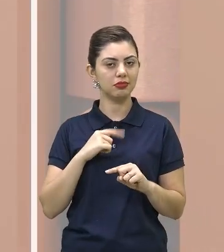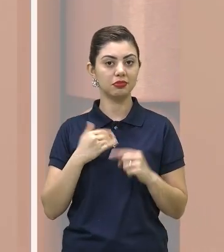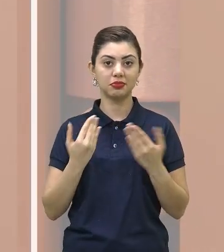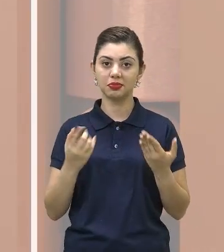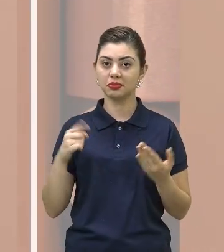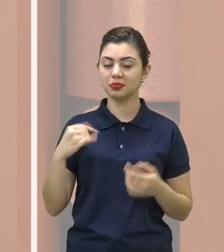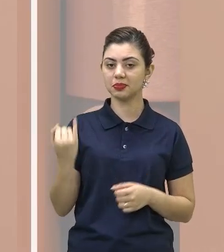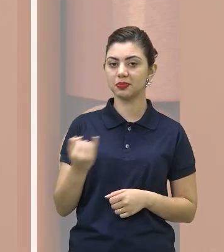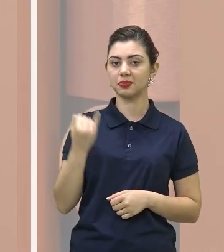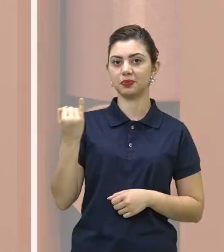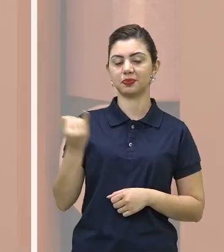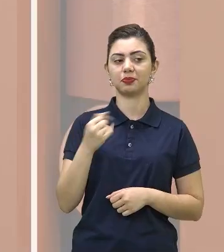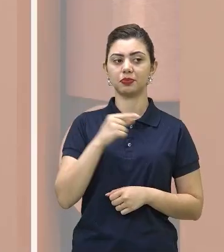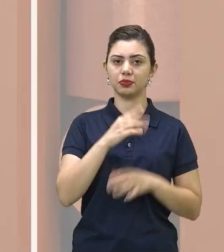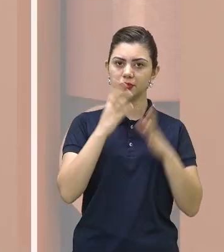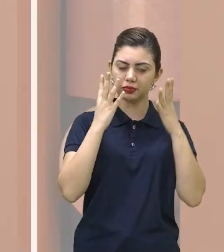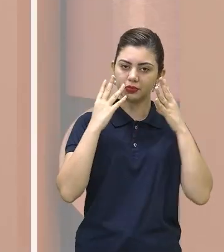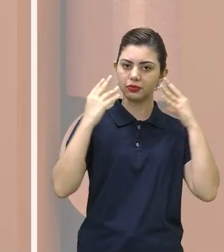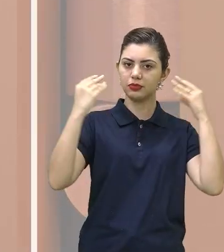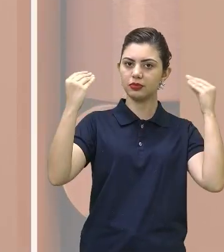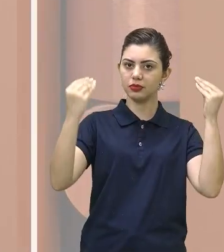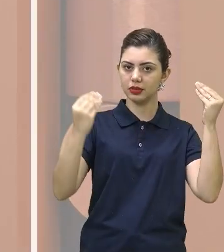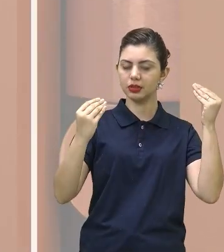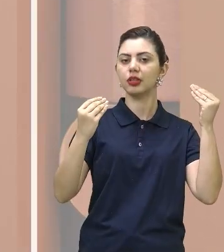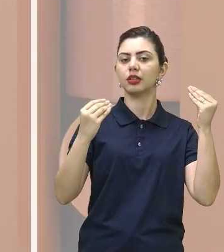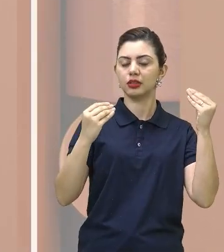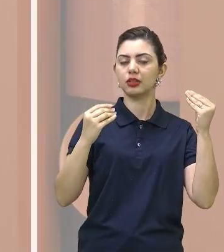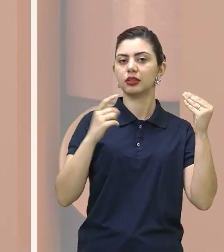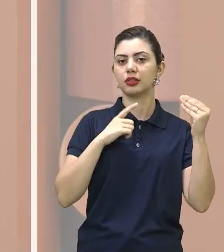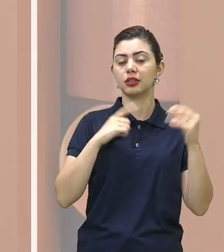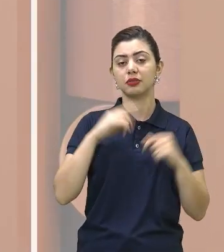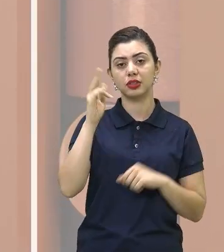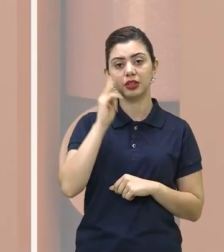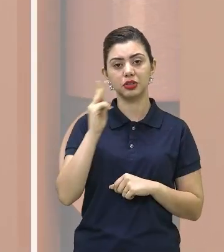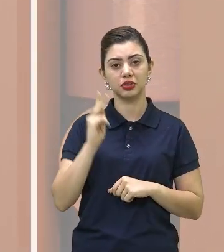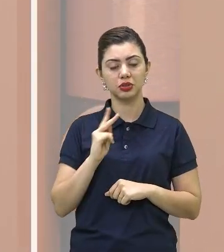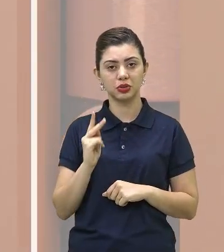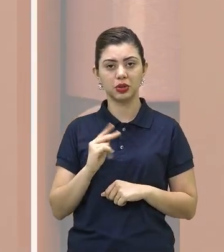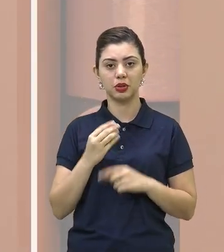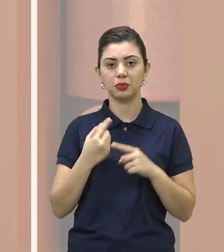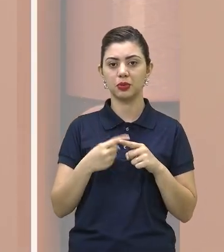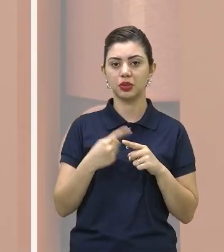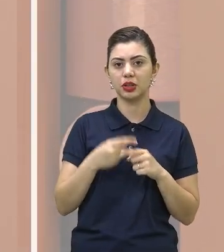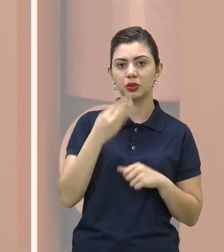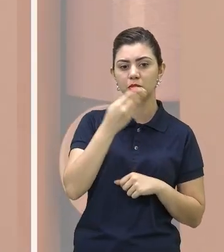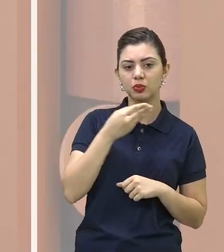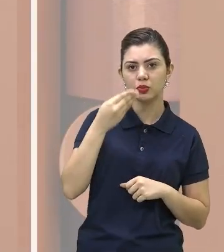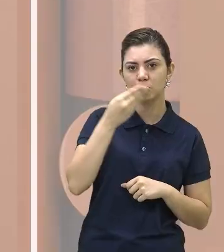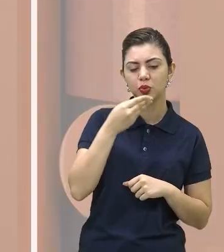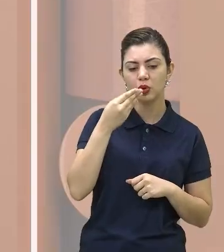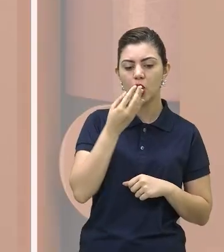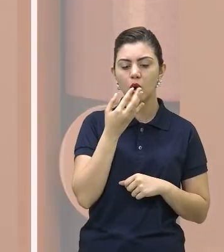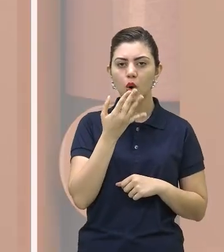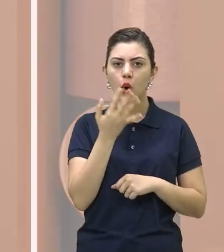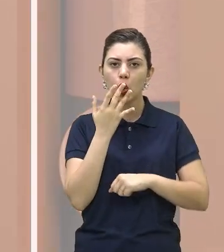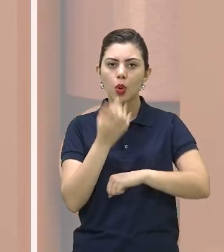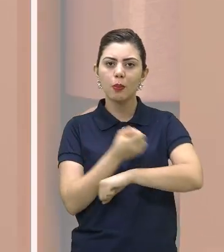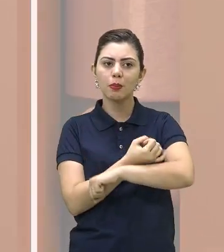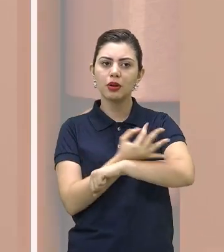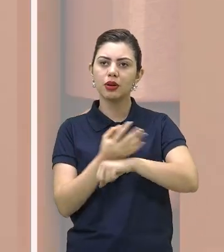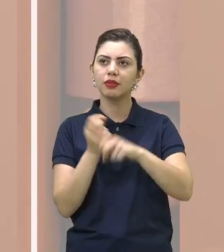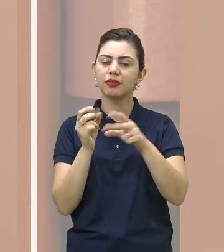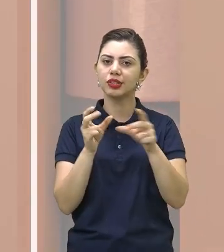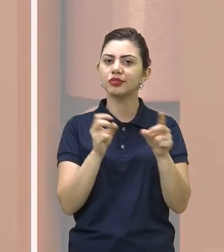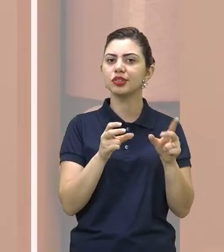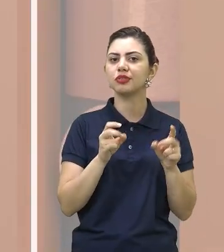holandeses, eles fazem parte desse processo então ali, né, de deixar o açúcar branco e de venda também para a